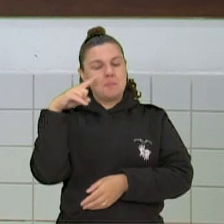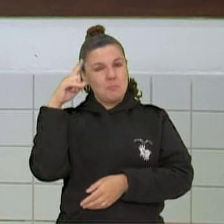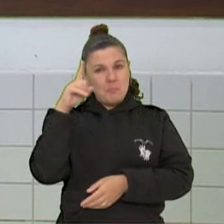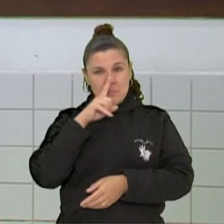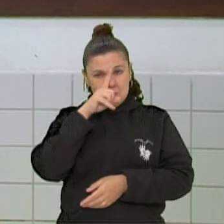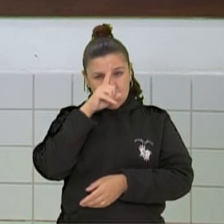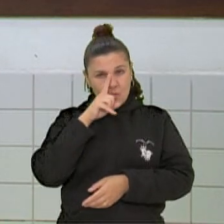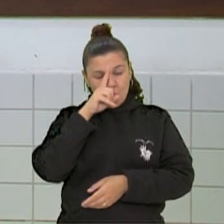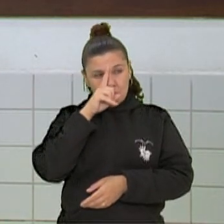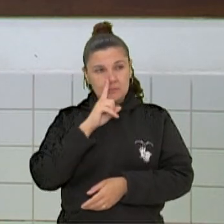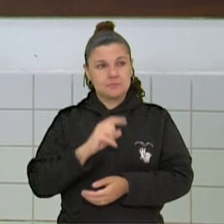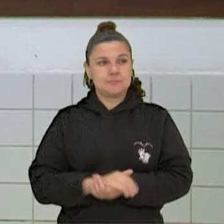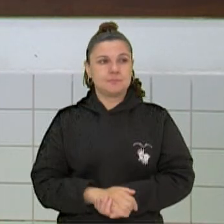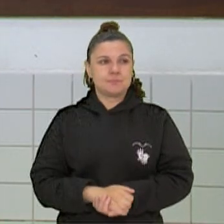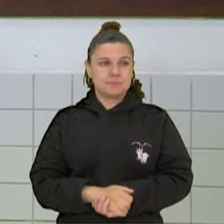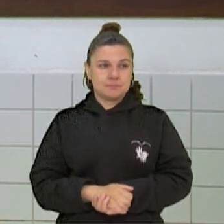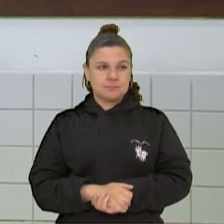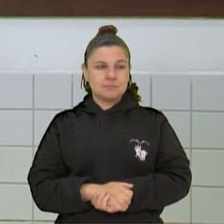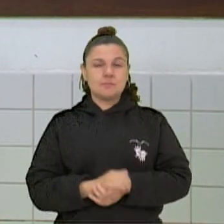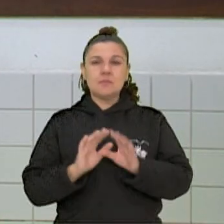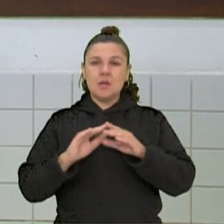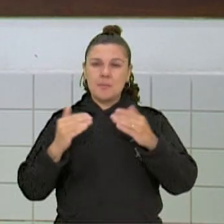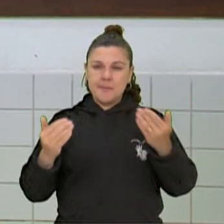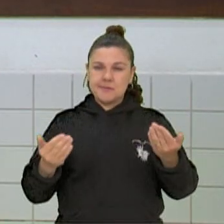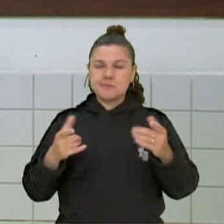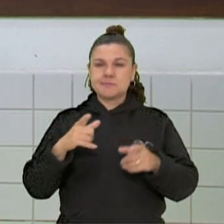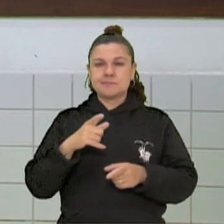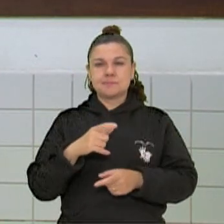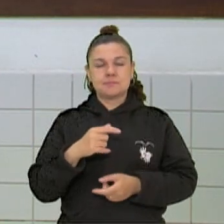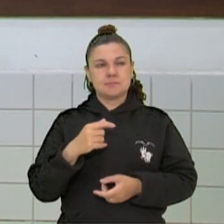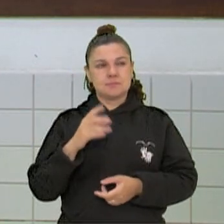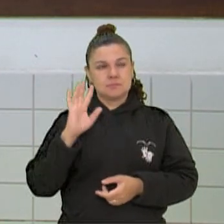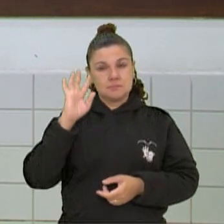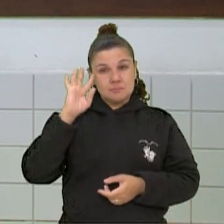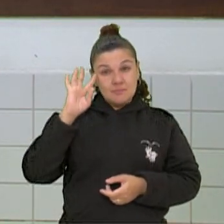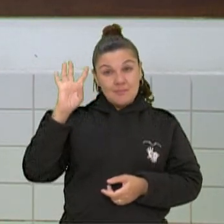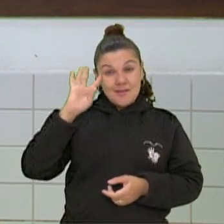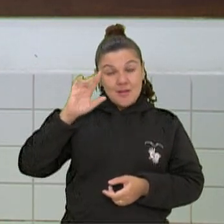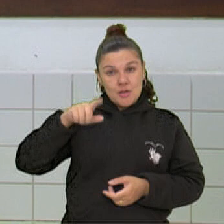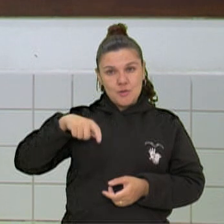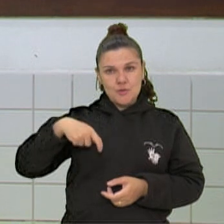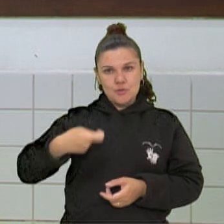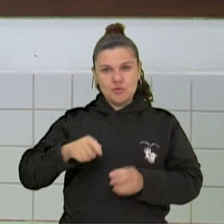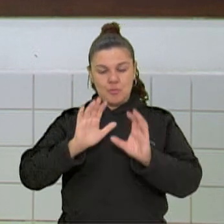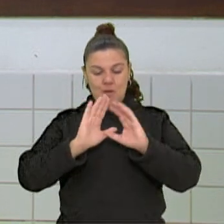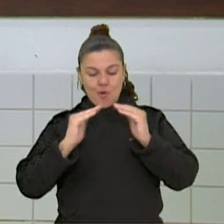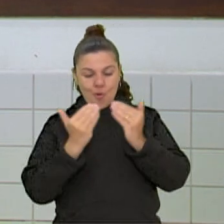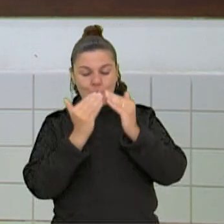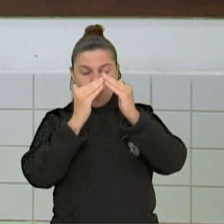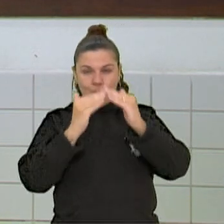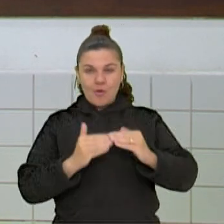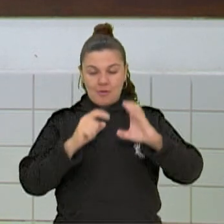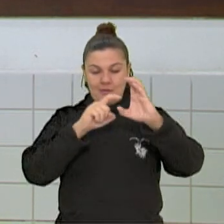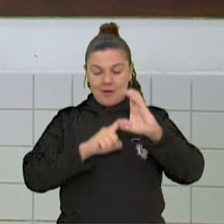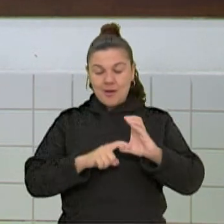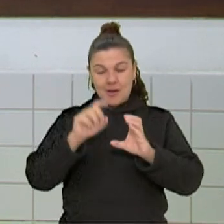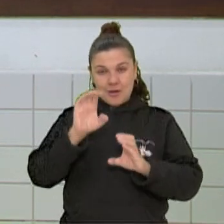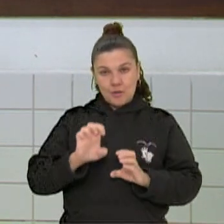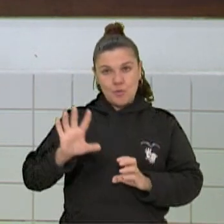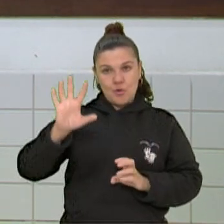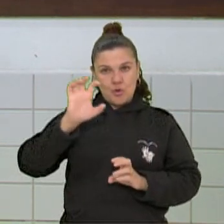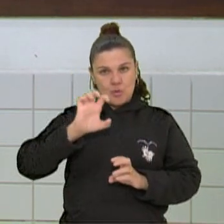perigosa. Mas tem refletindo sobre isso, né? O colonialismo europeu ele ficou tão presente no continente